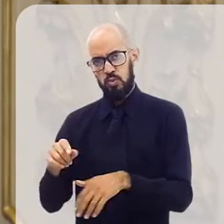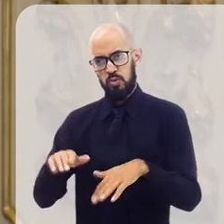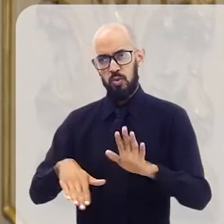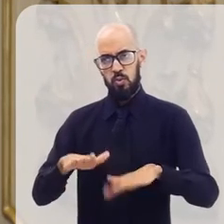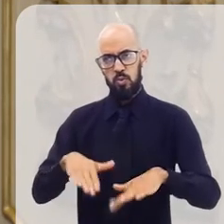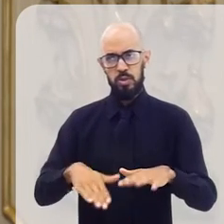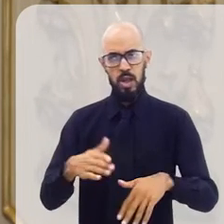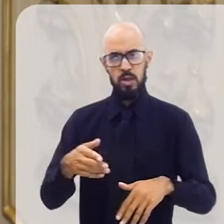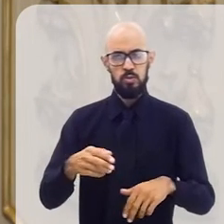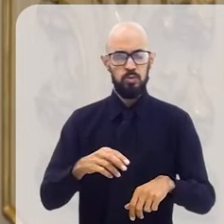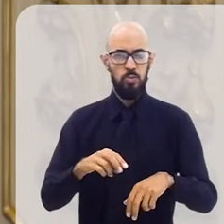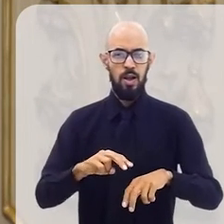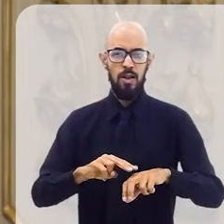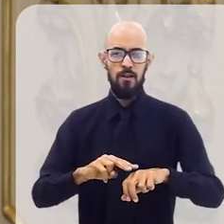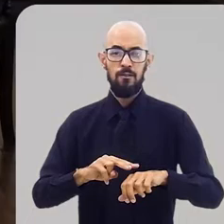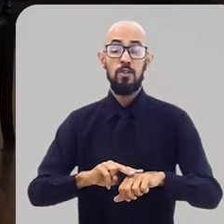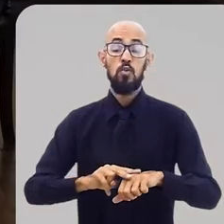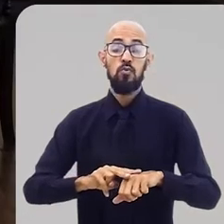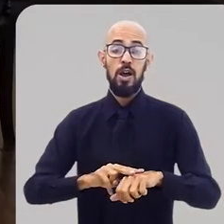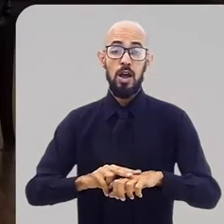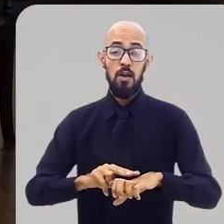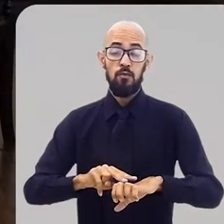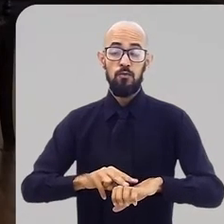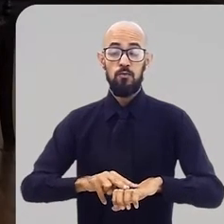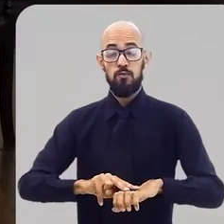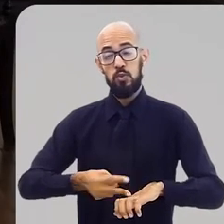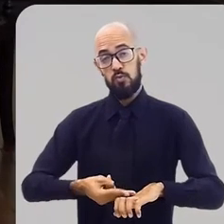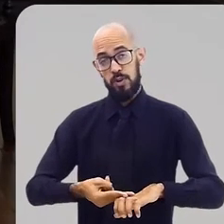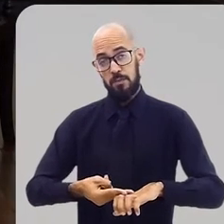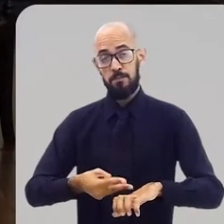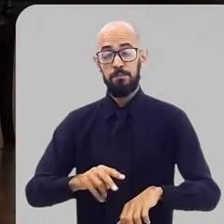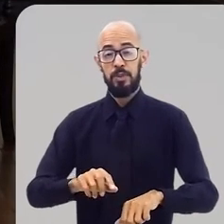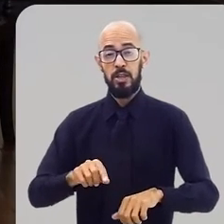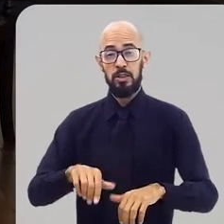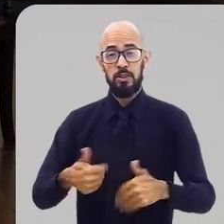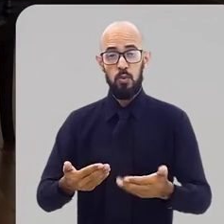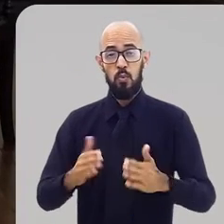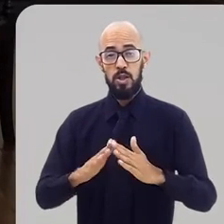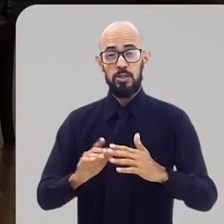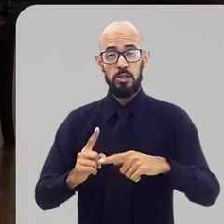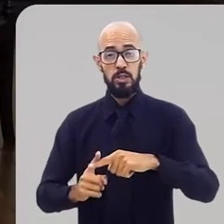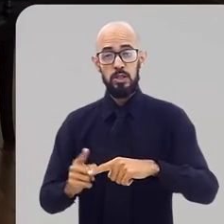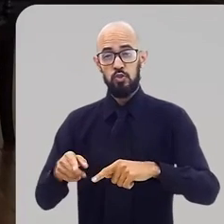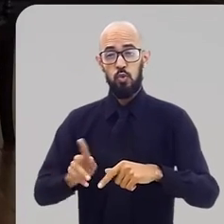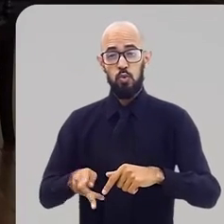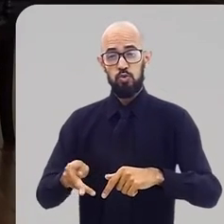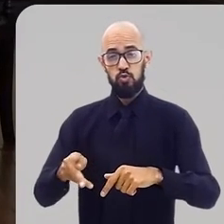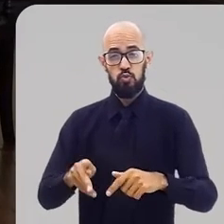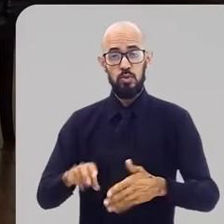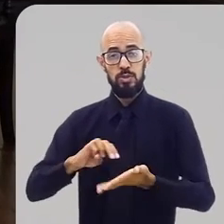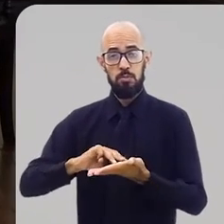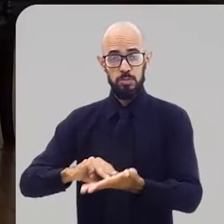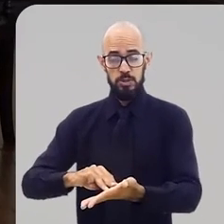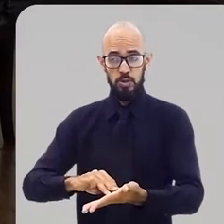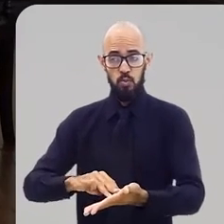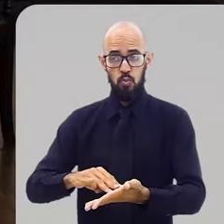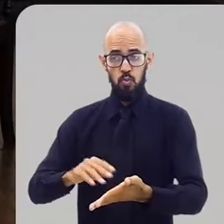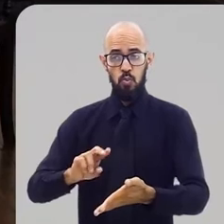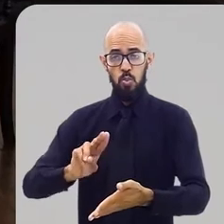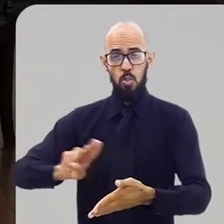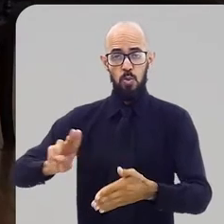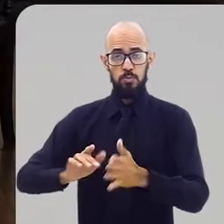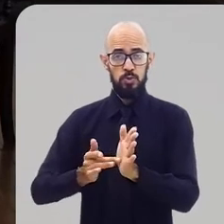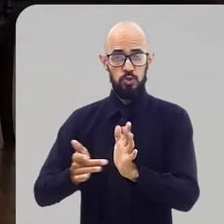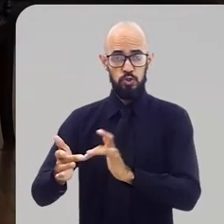com os pais os idosos então a igreja ela continua essa missão é em nome de